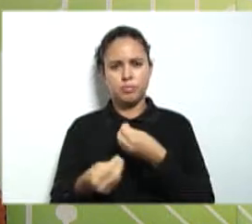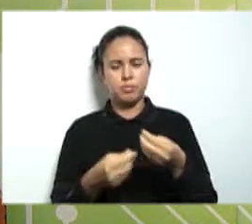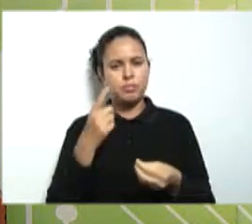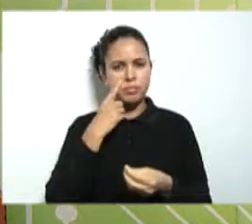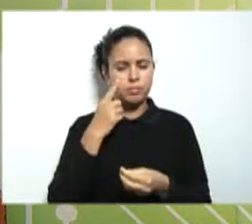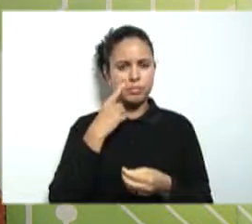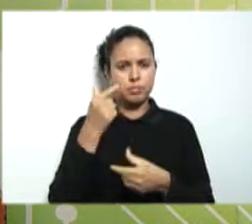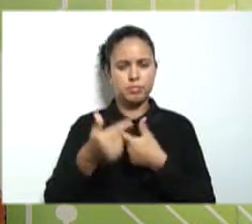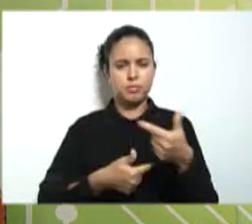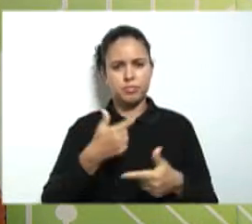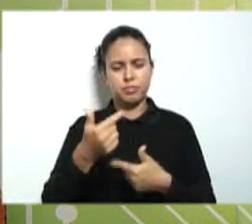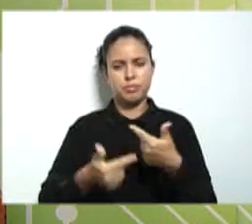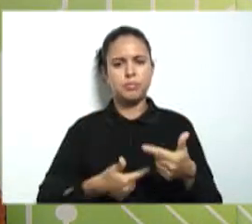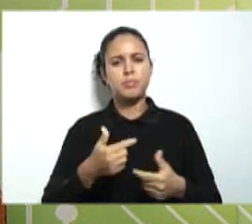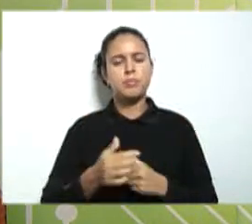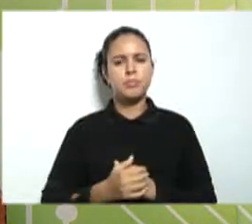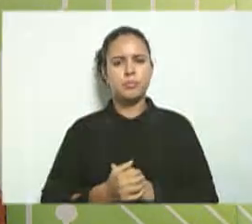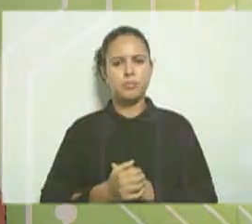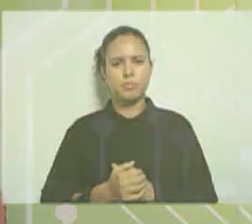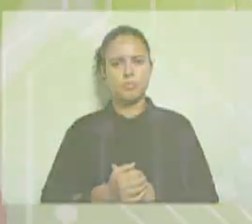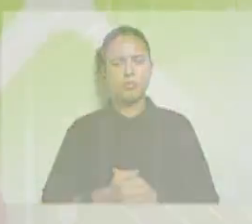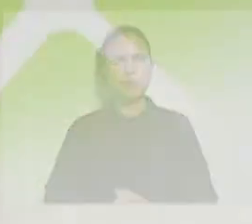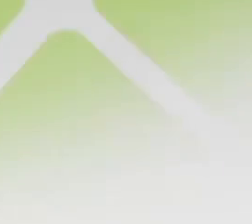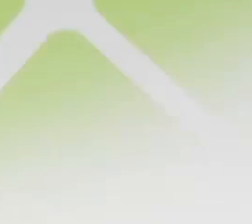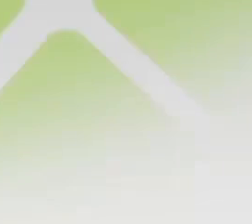de trabalho no nosso país.